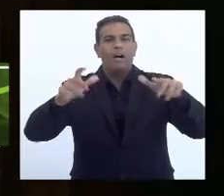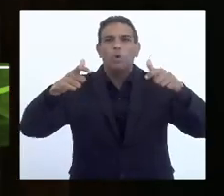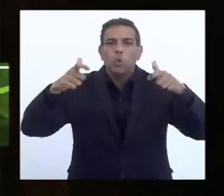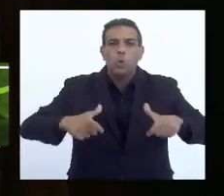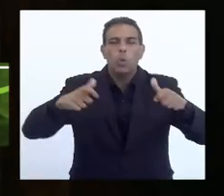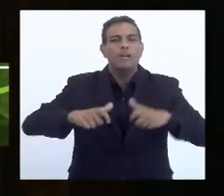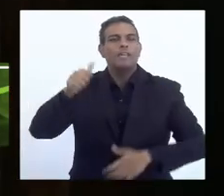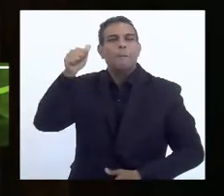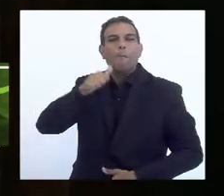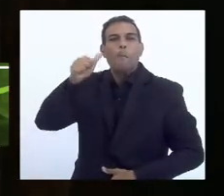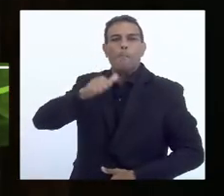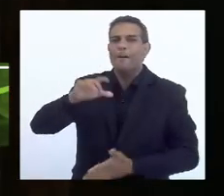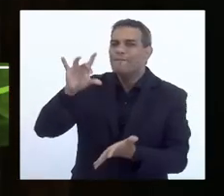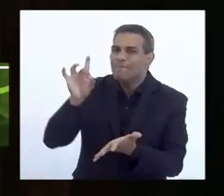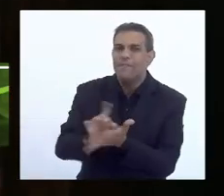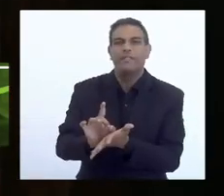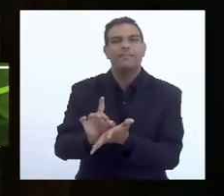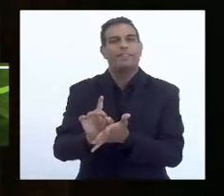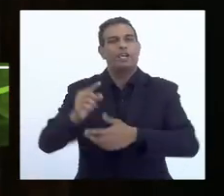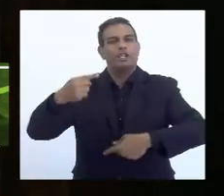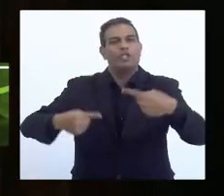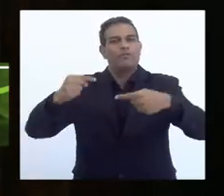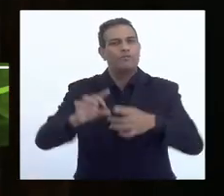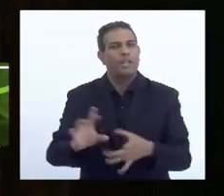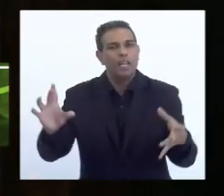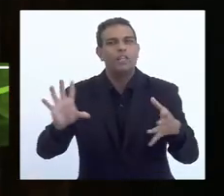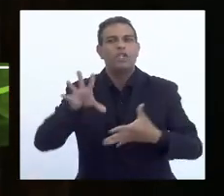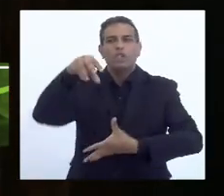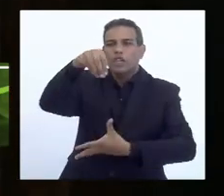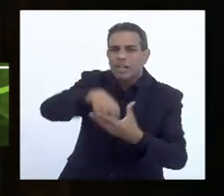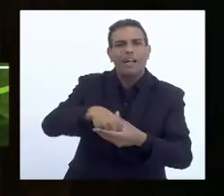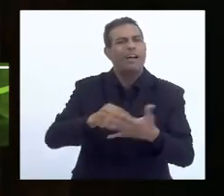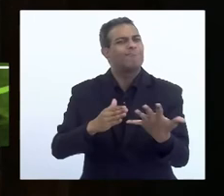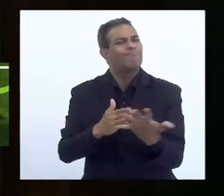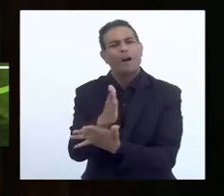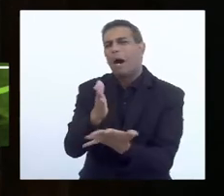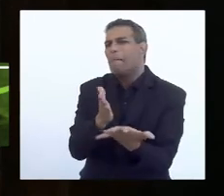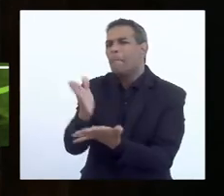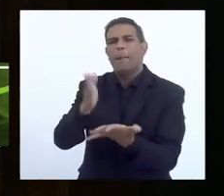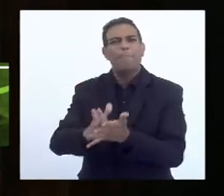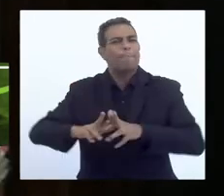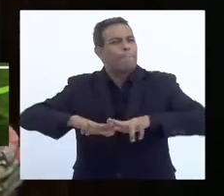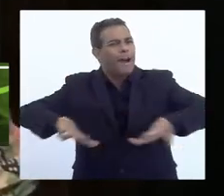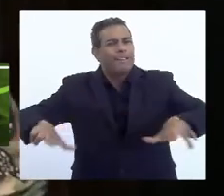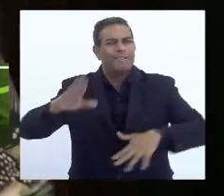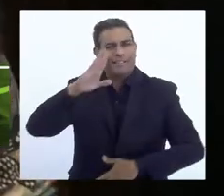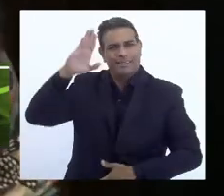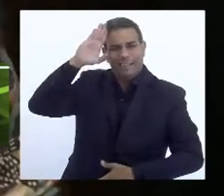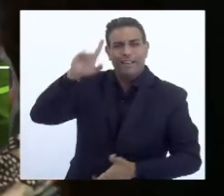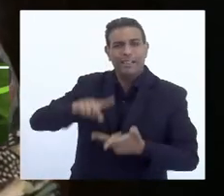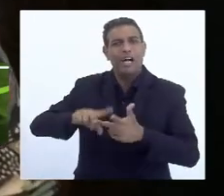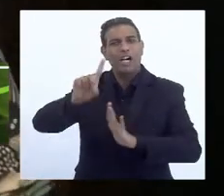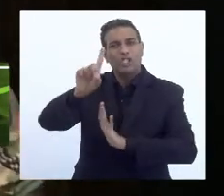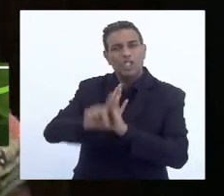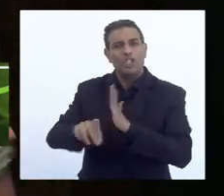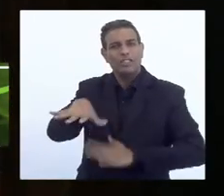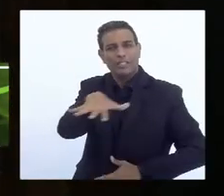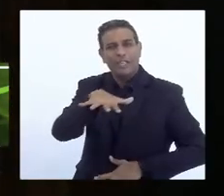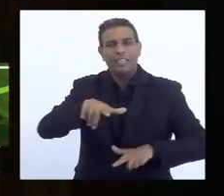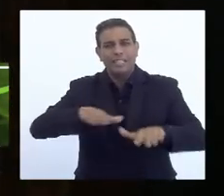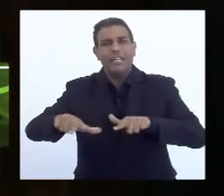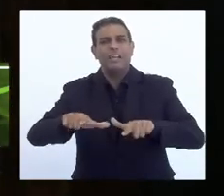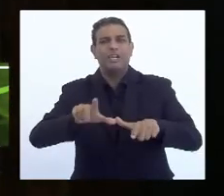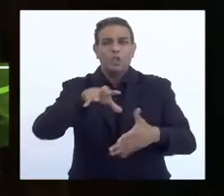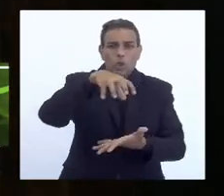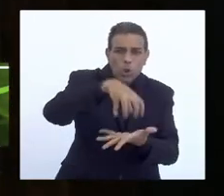de mulher é realmente onde ela quiser, seja no parlamento, seja no centro acadêmico, no diretório acadêmico, no diretório